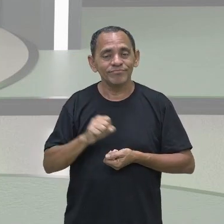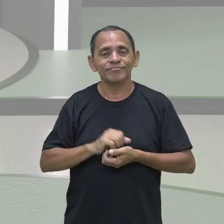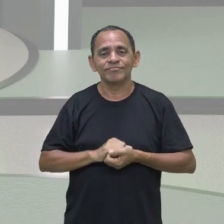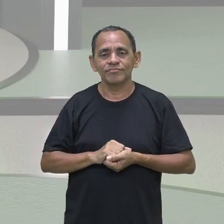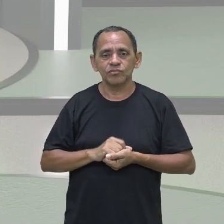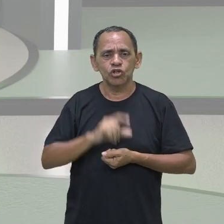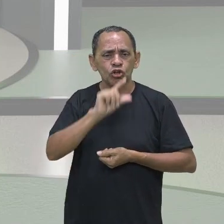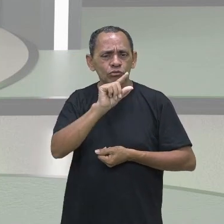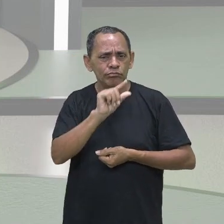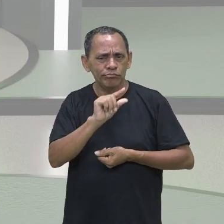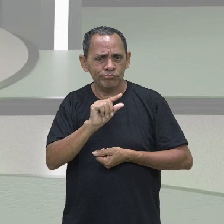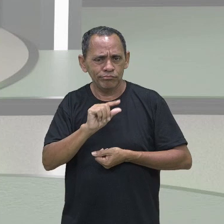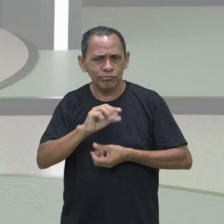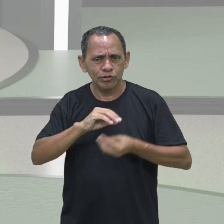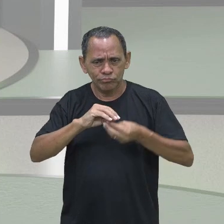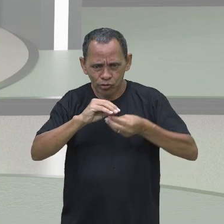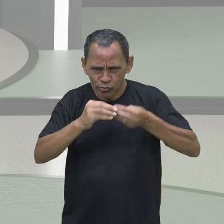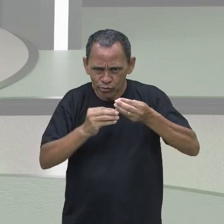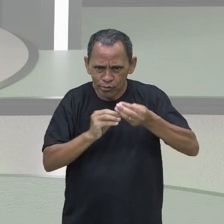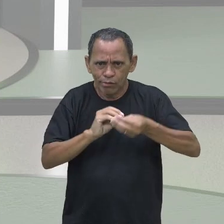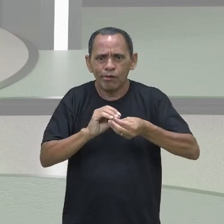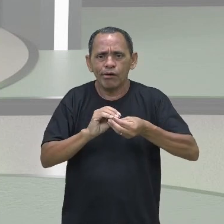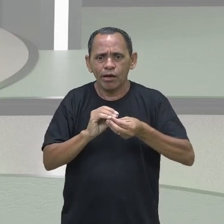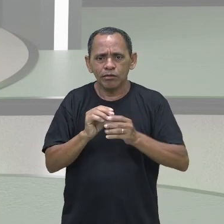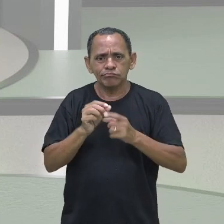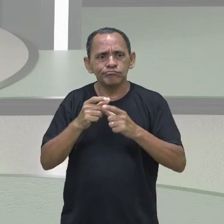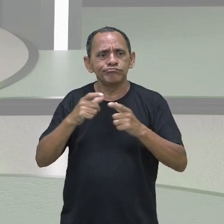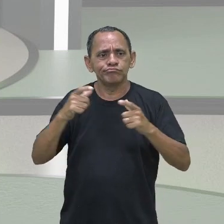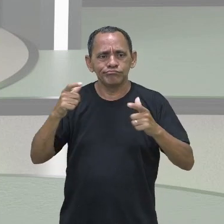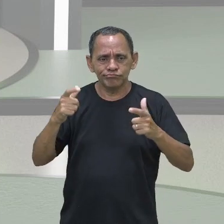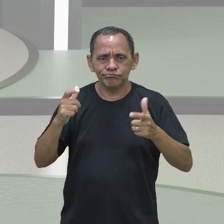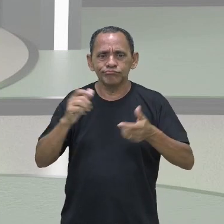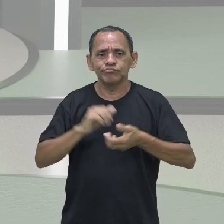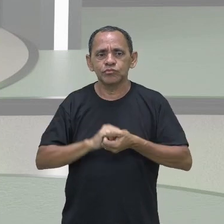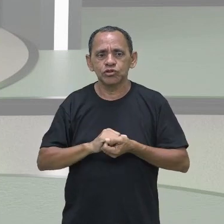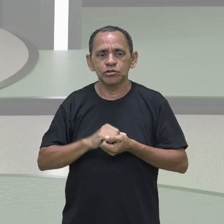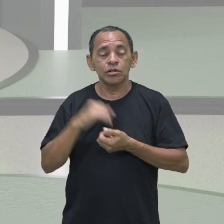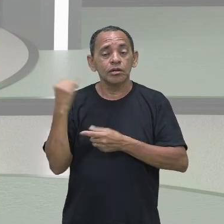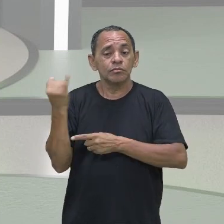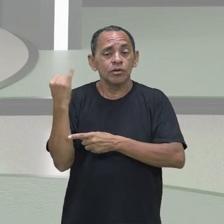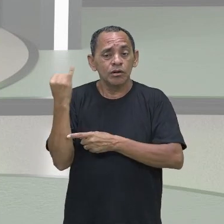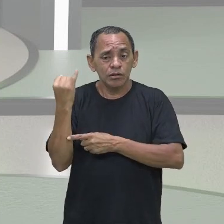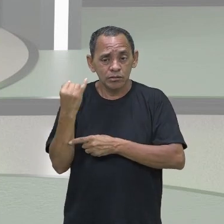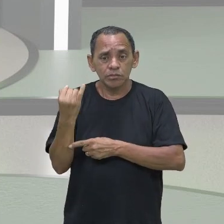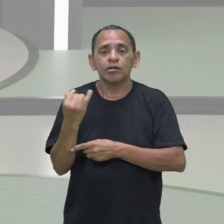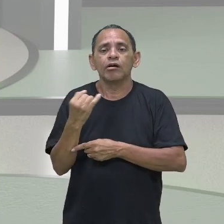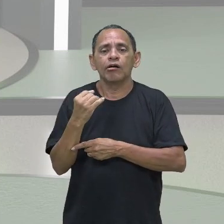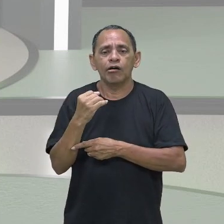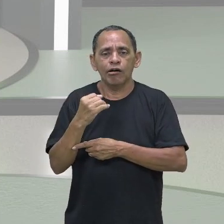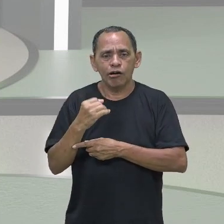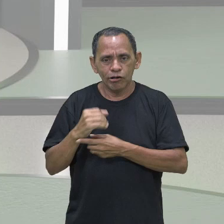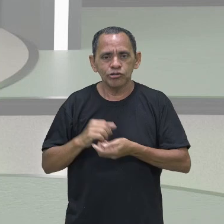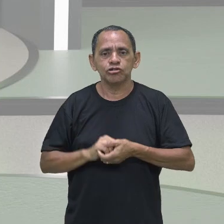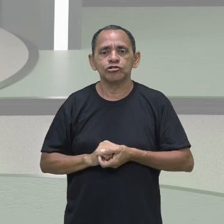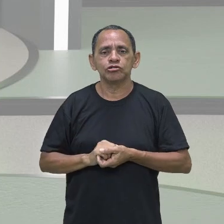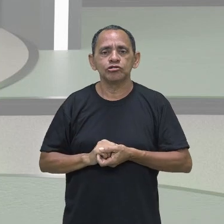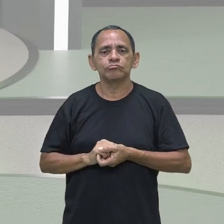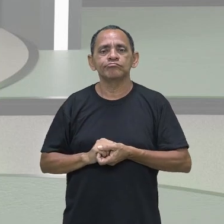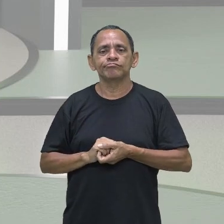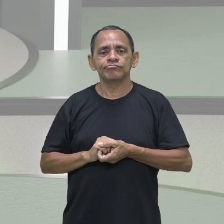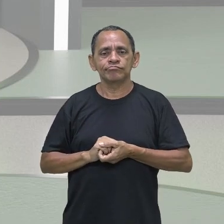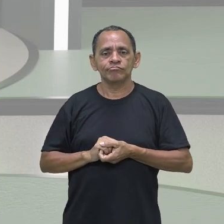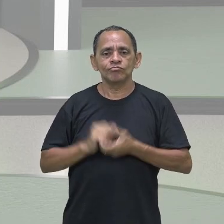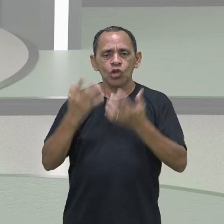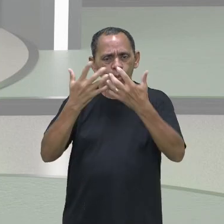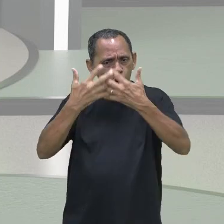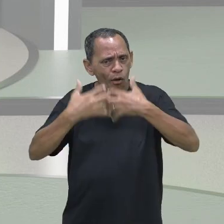macromoléculas, quando eu falo macro, são enormes, são gigantes, importantíssimas para o nosso metabolismo. Vamos começar